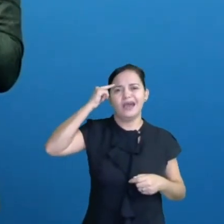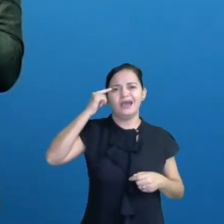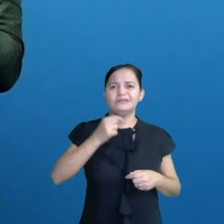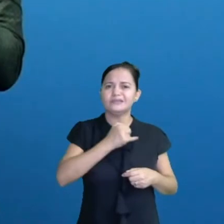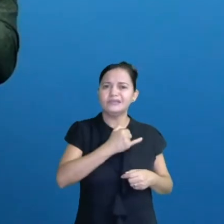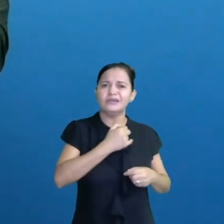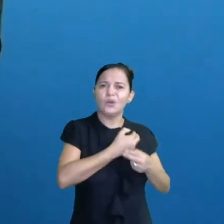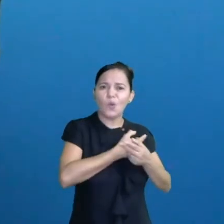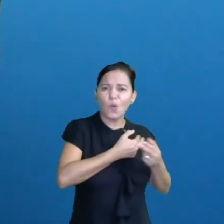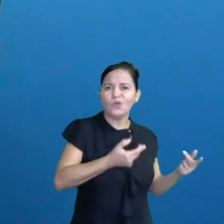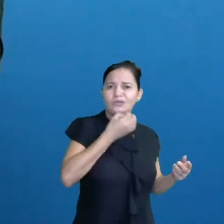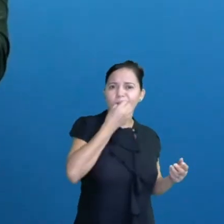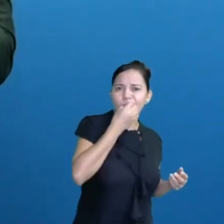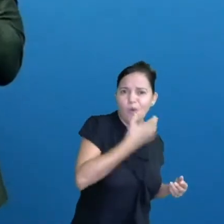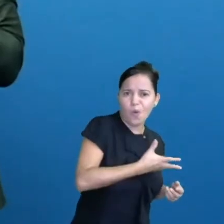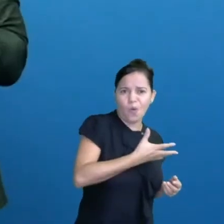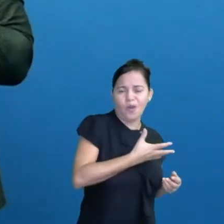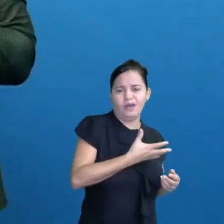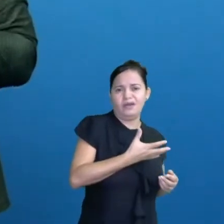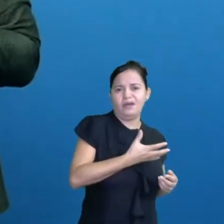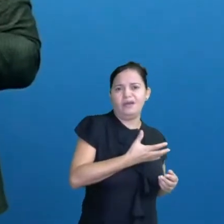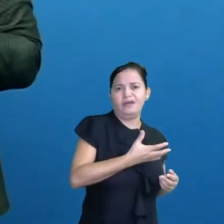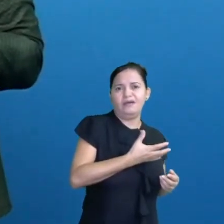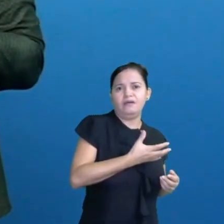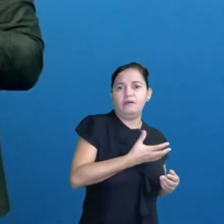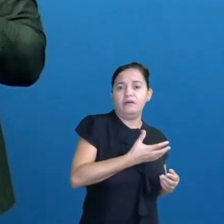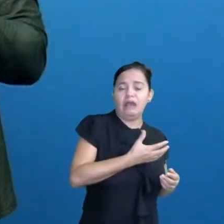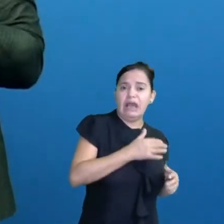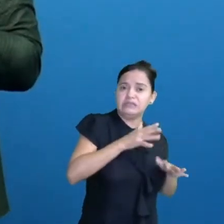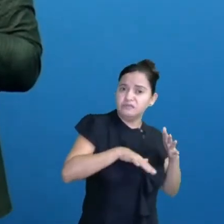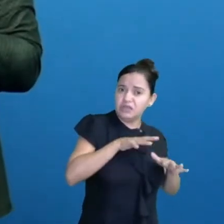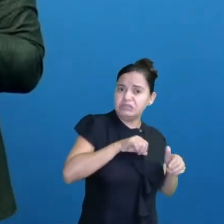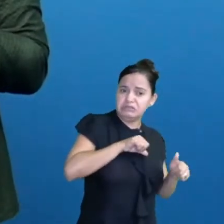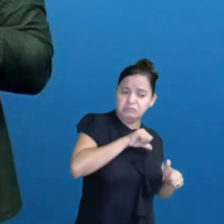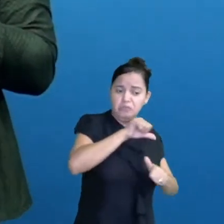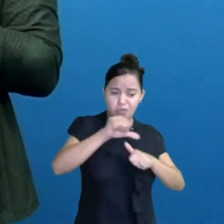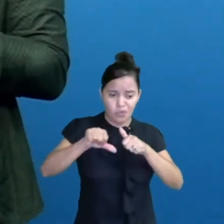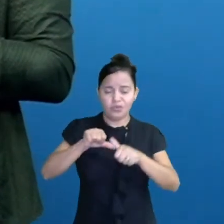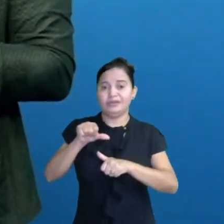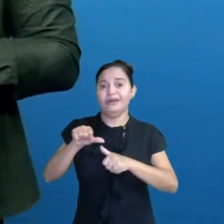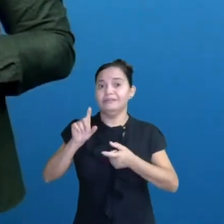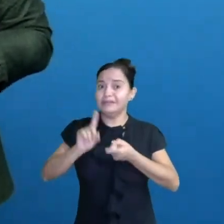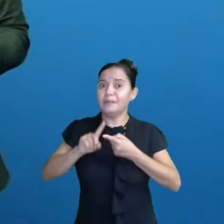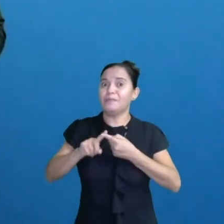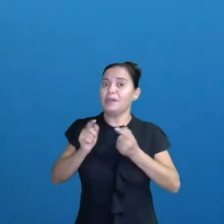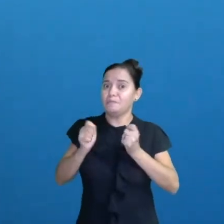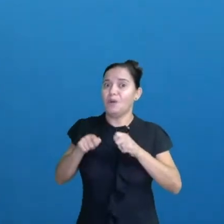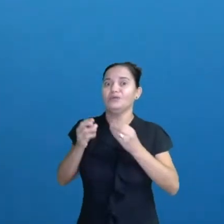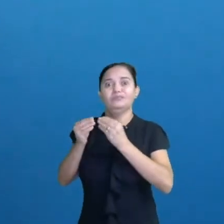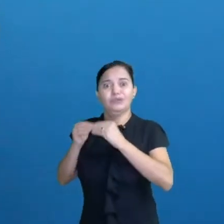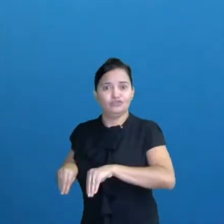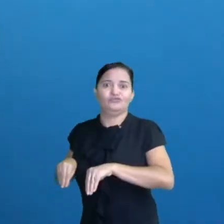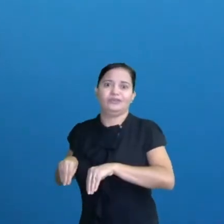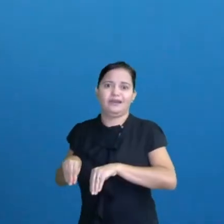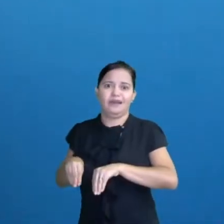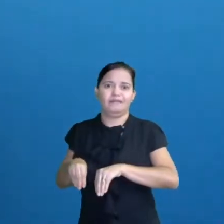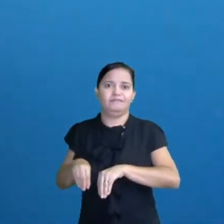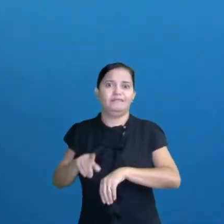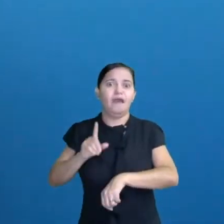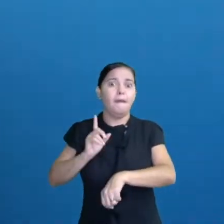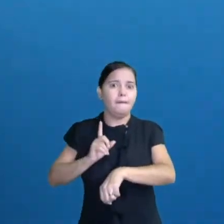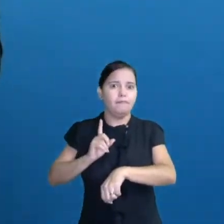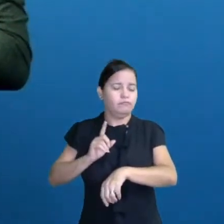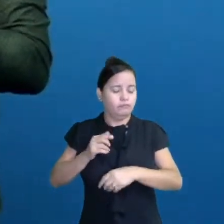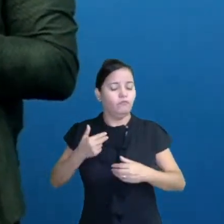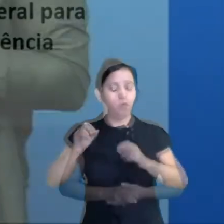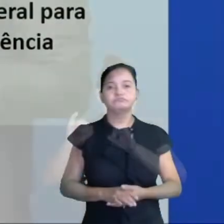bom em algum momento também pode prejudicar. Então, fica a dica essa informação. Por favor, produção, para a gente não perder tempo,